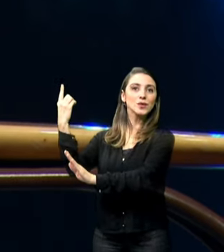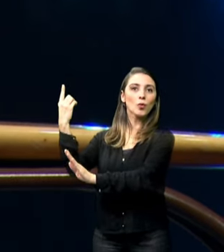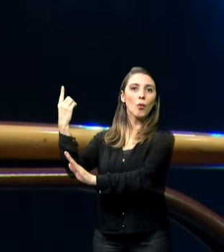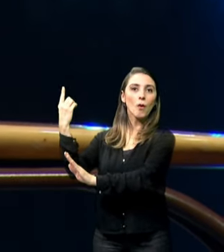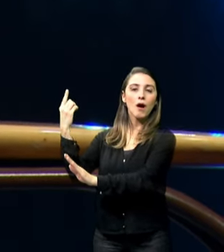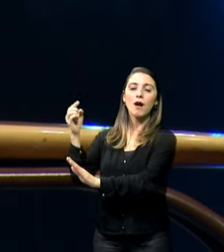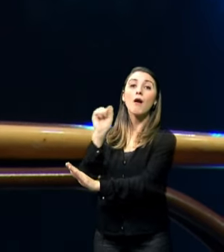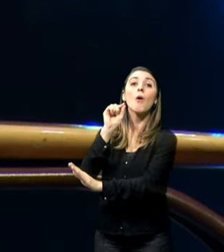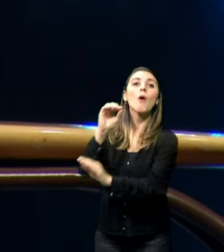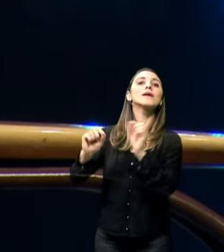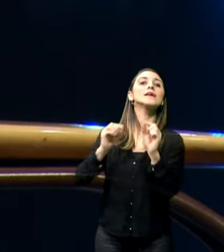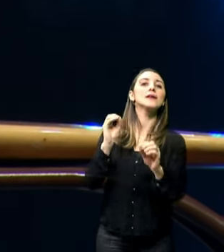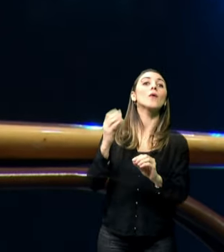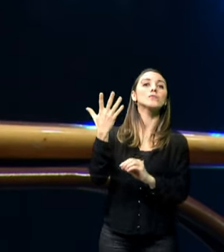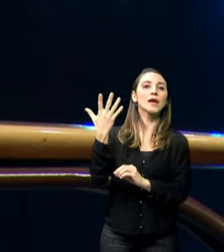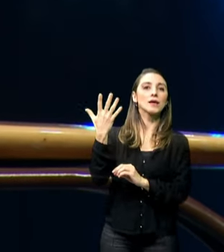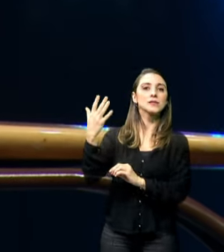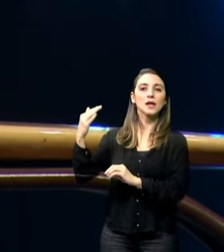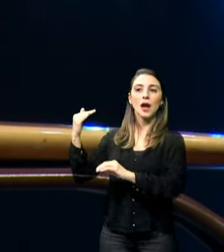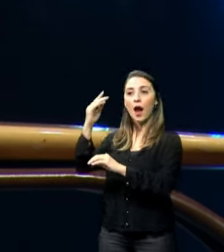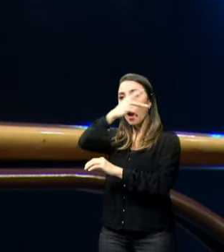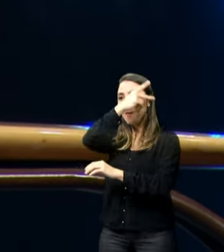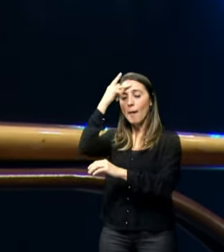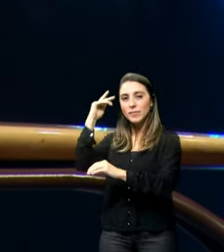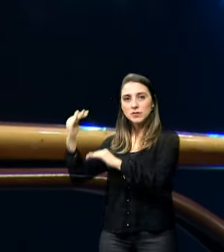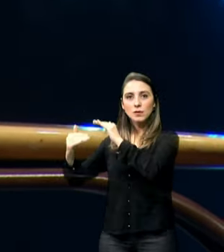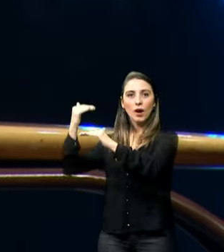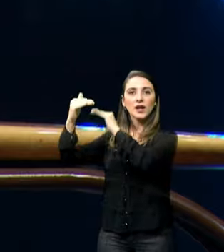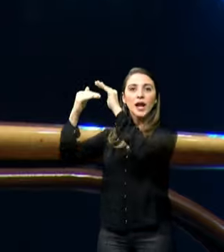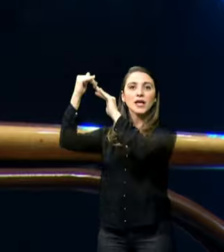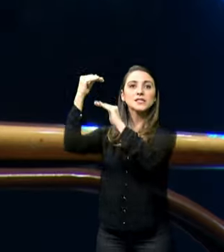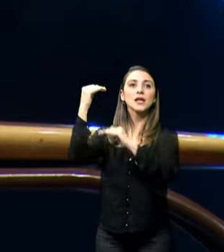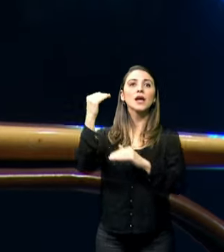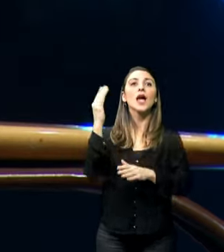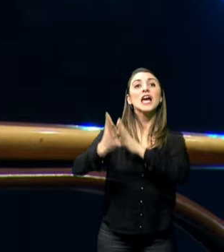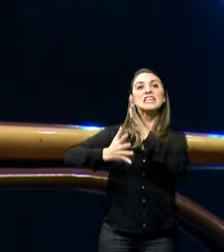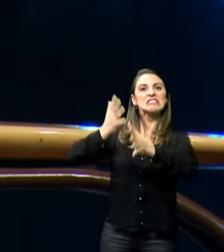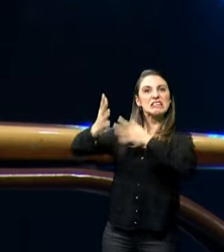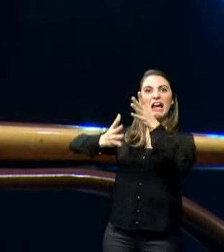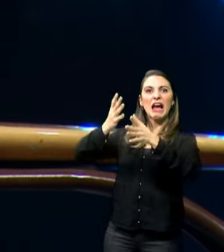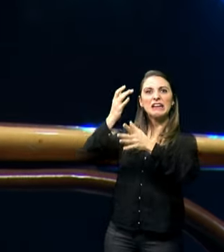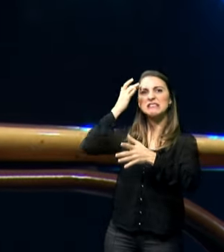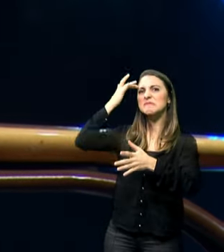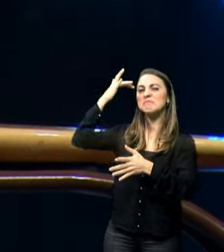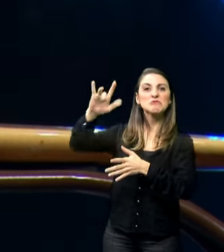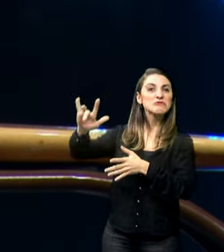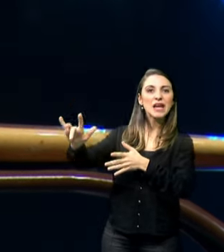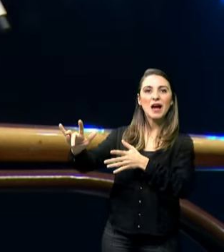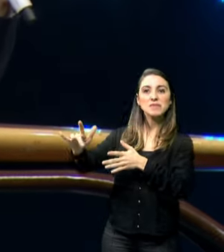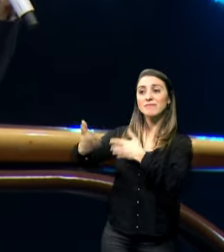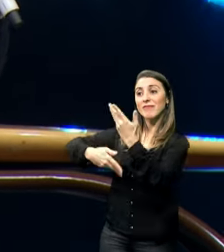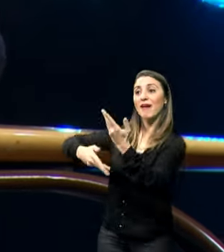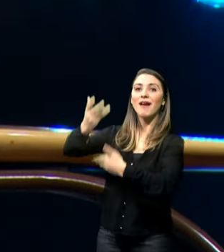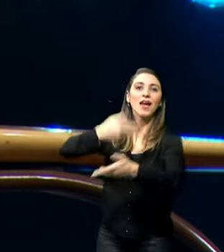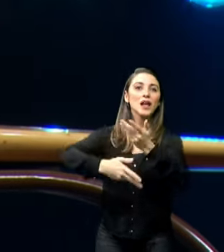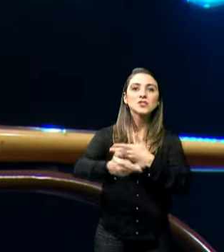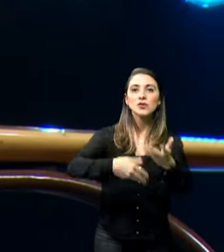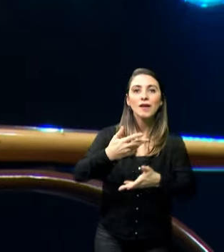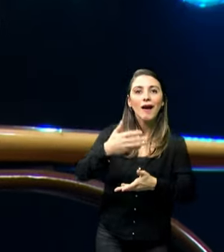sabe falar e que não tem entendimento de nada. Porque o ser humano precisa de relações sociais para se